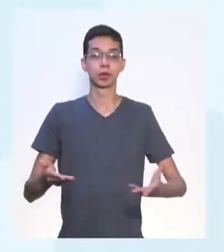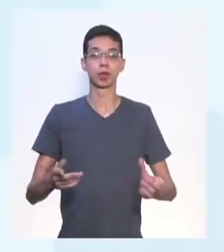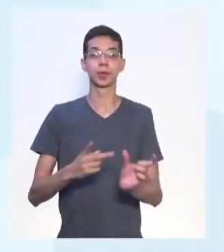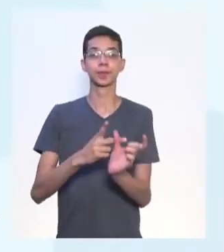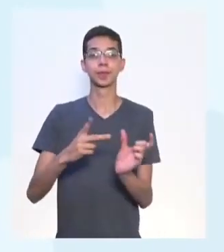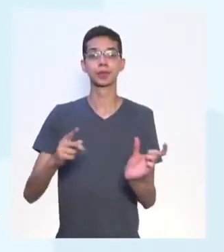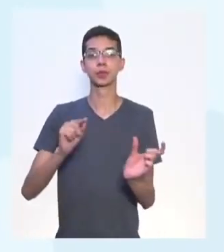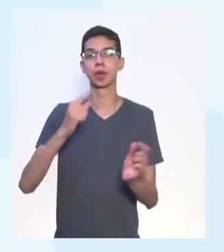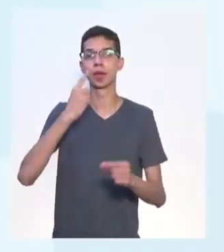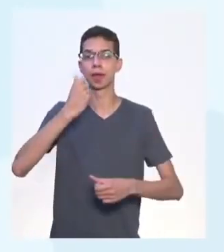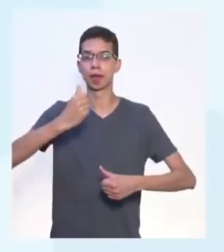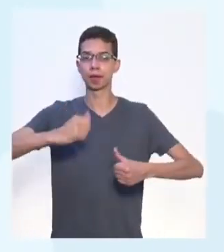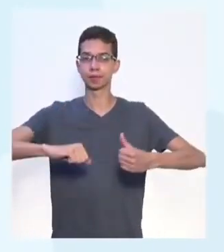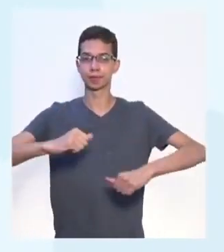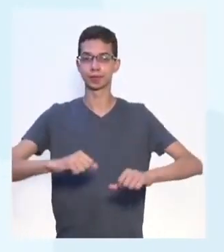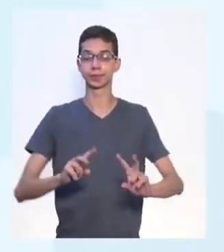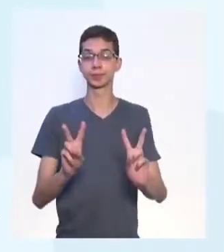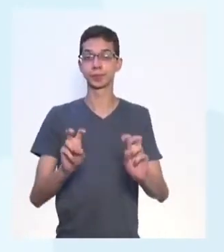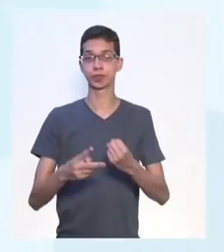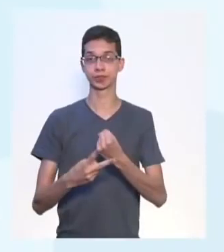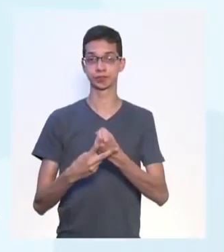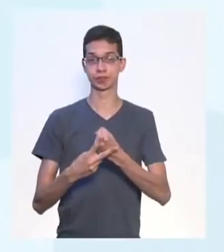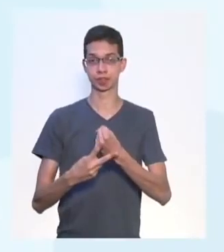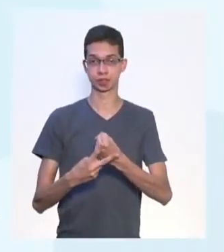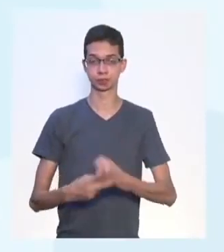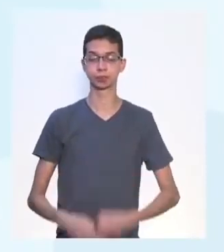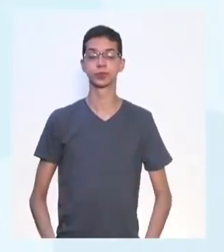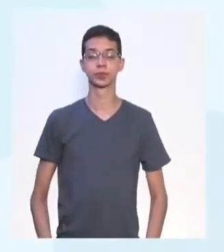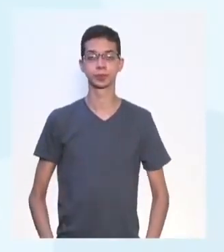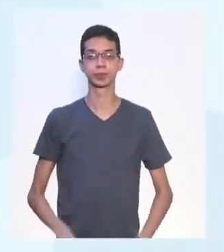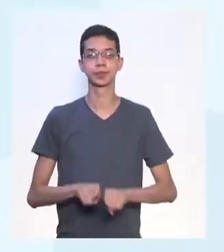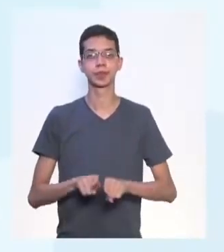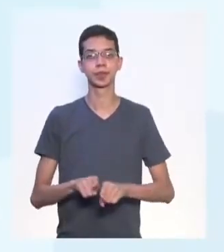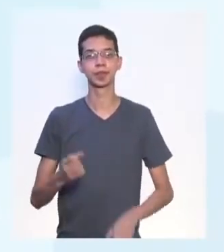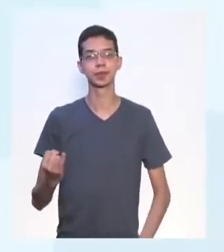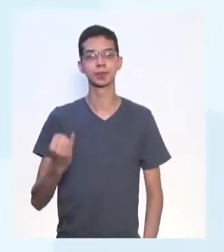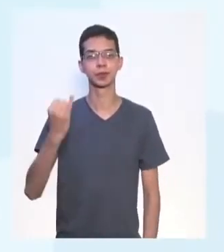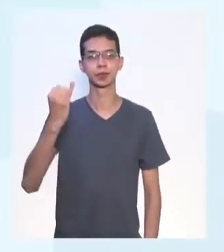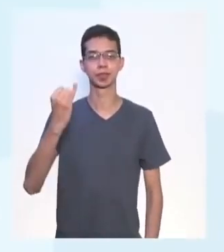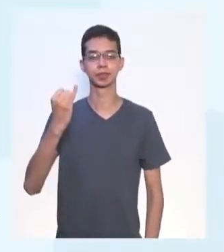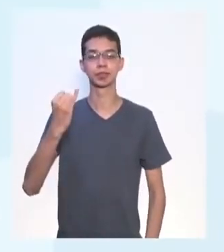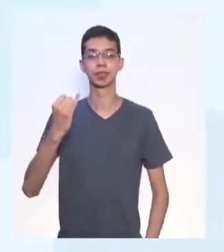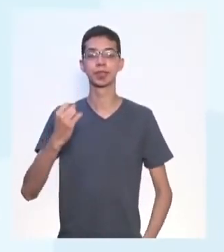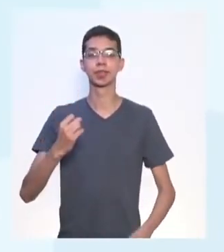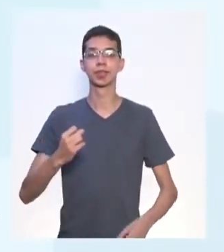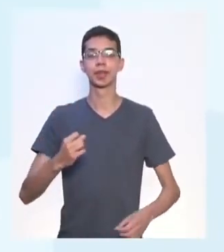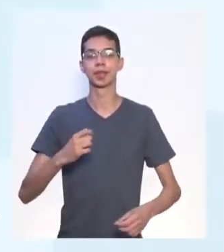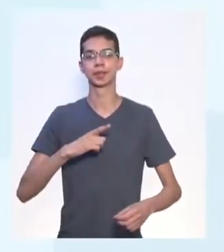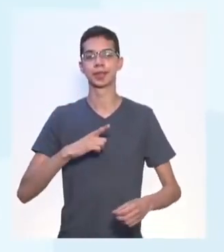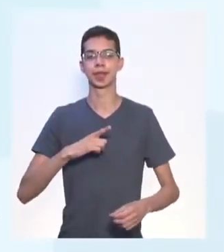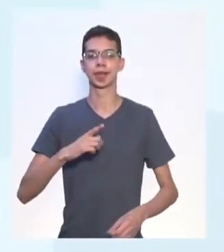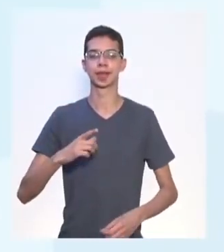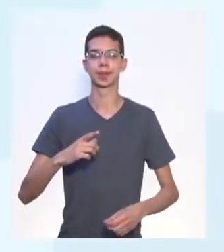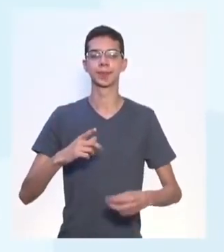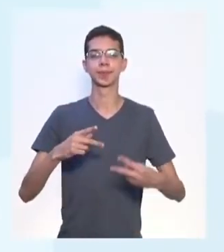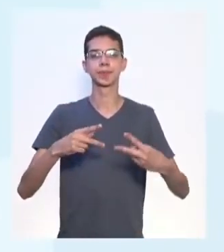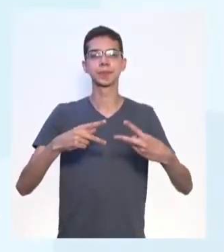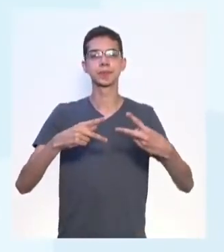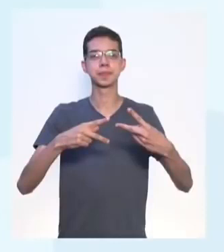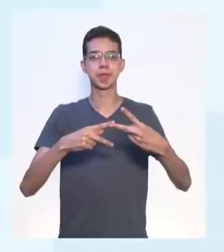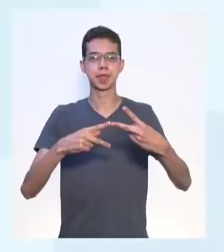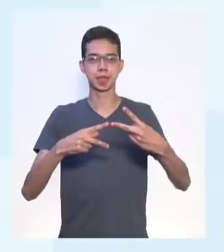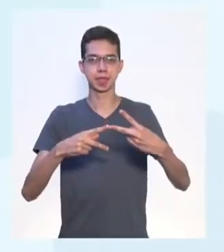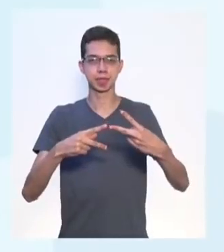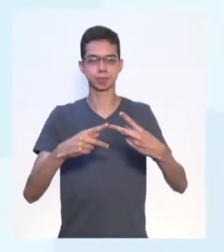quê? A transitividade dos verbos, a importância das preposições para essa análise. Está no Caderno